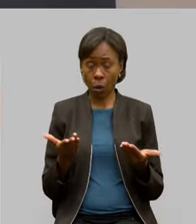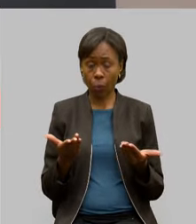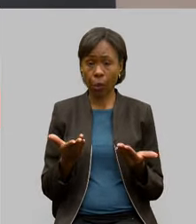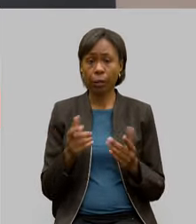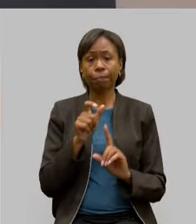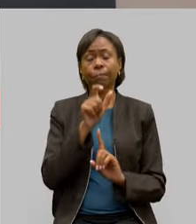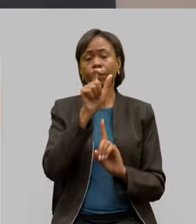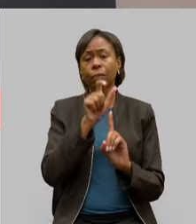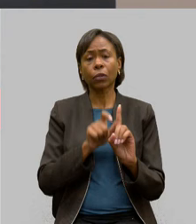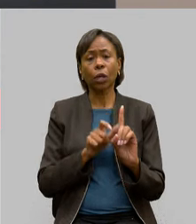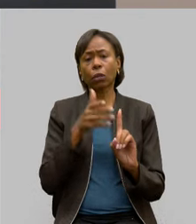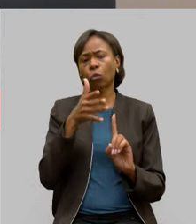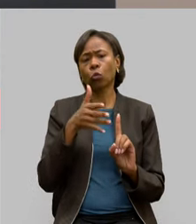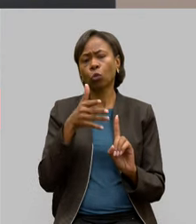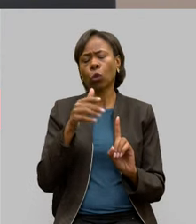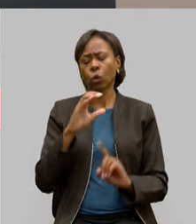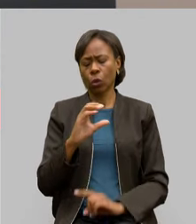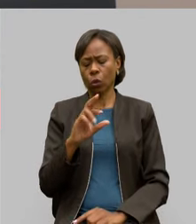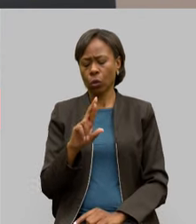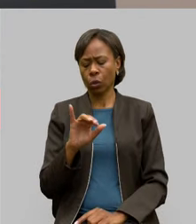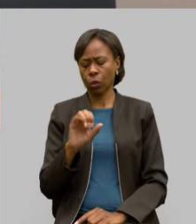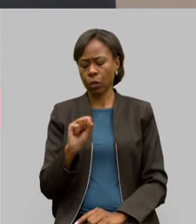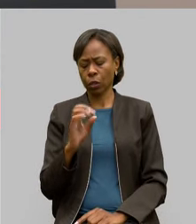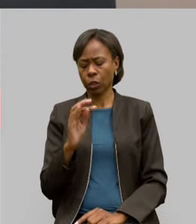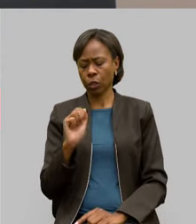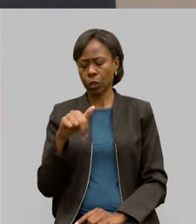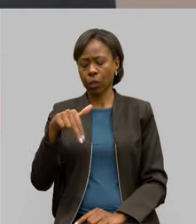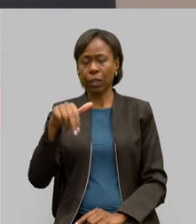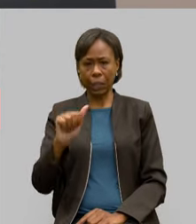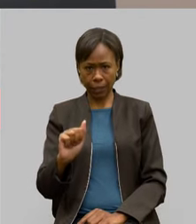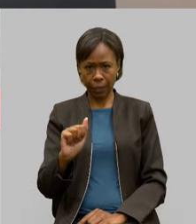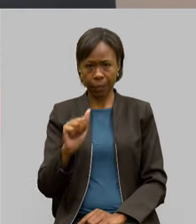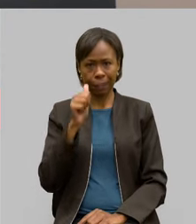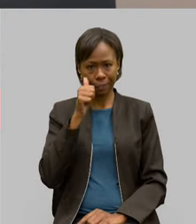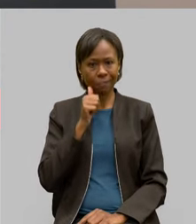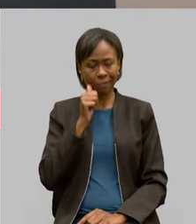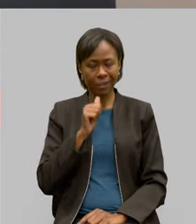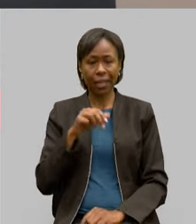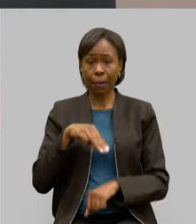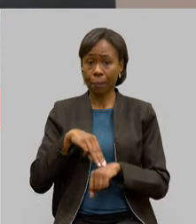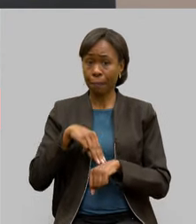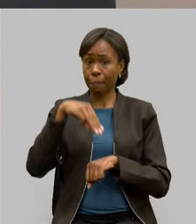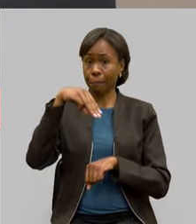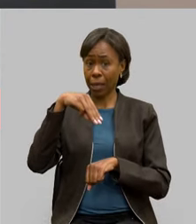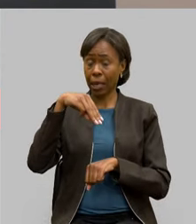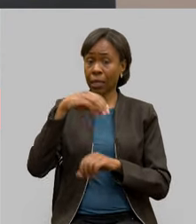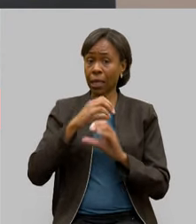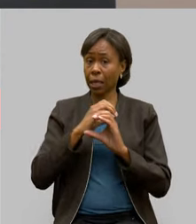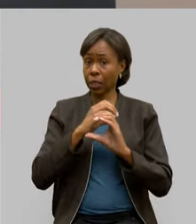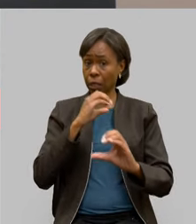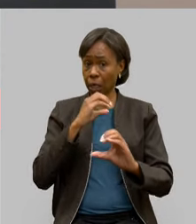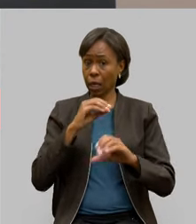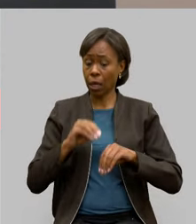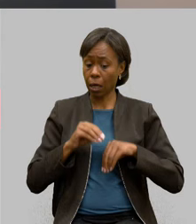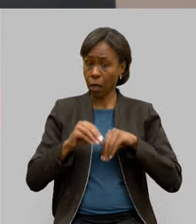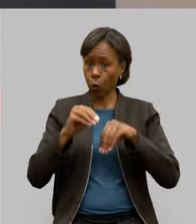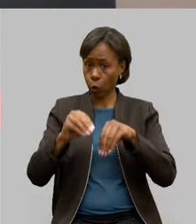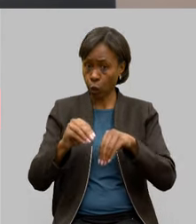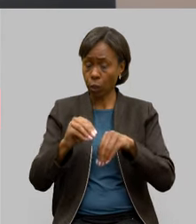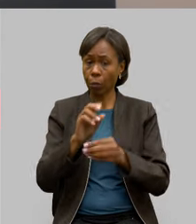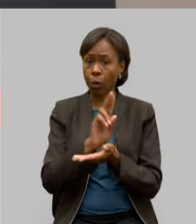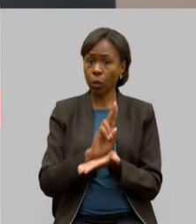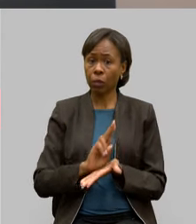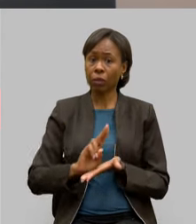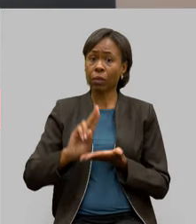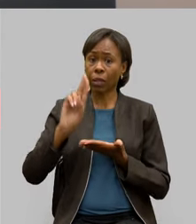momento a senhora Cristina Maria de Freitas grupioni mestre em Engenharia Agrícola pela Universidade